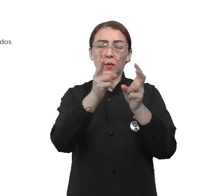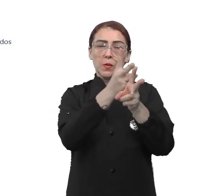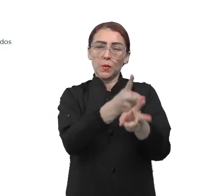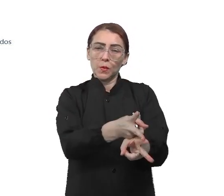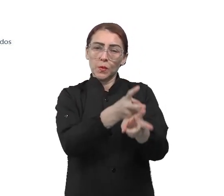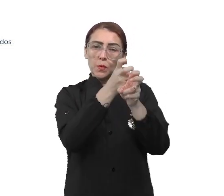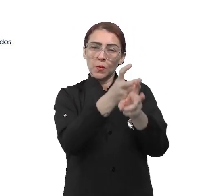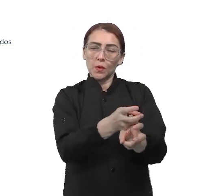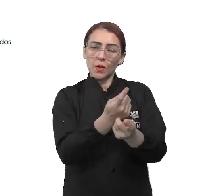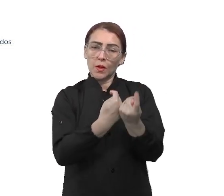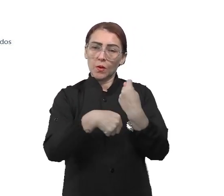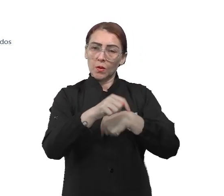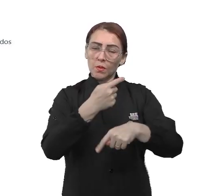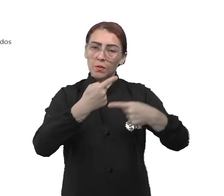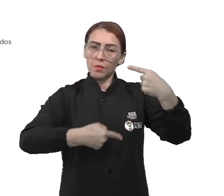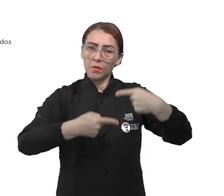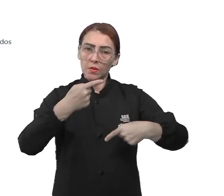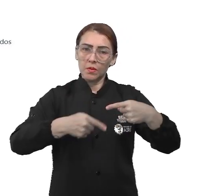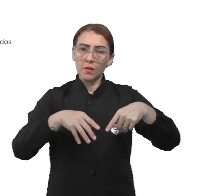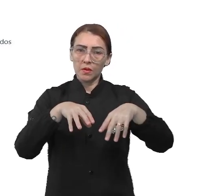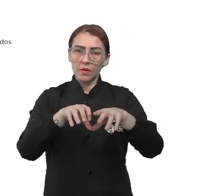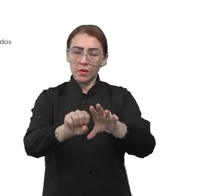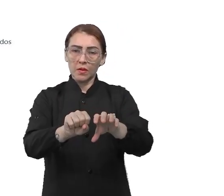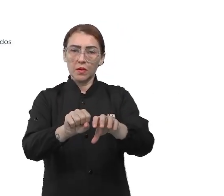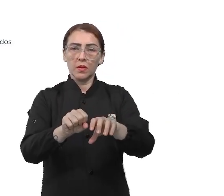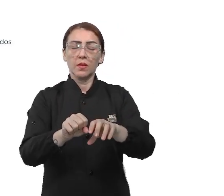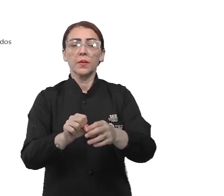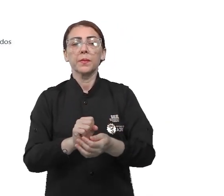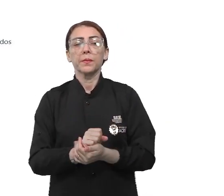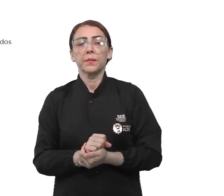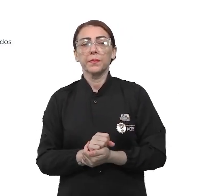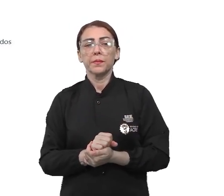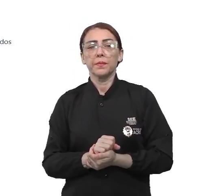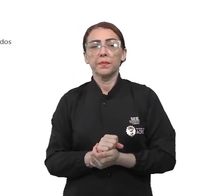exploraram econômica e politicamente esses territórios.